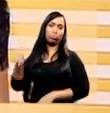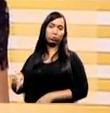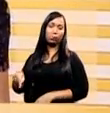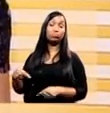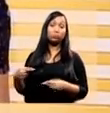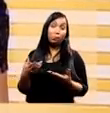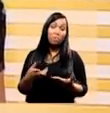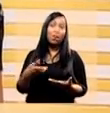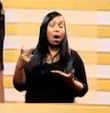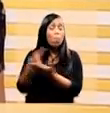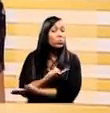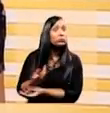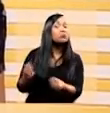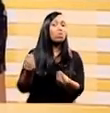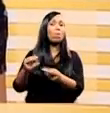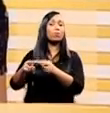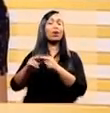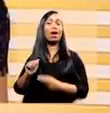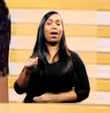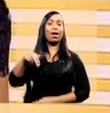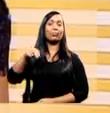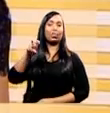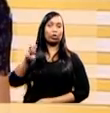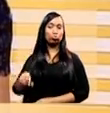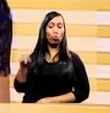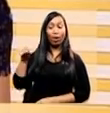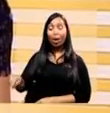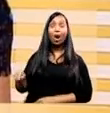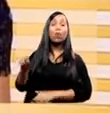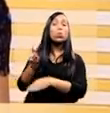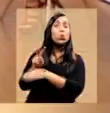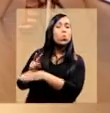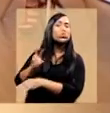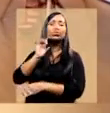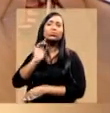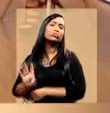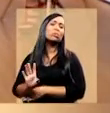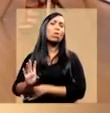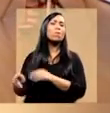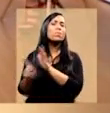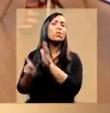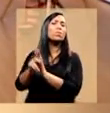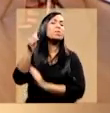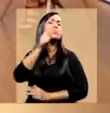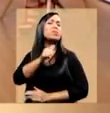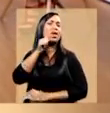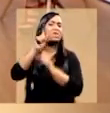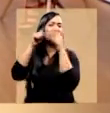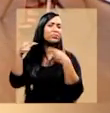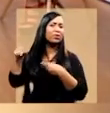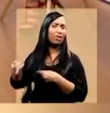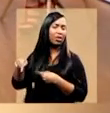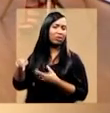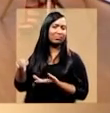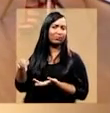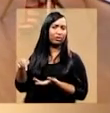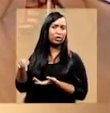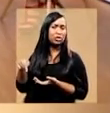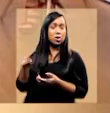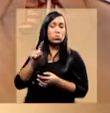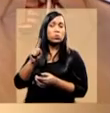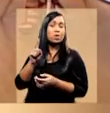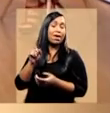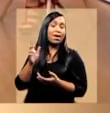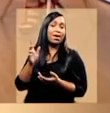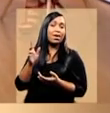conclusão. Isso vai vir com o anexo. Que é um anexo que cuida só das questões da mulher. Da violência contra ele